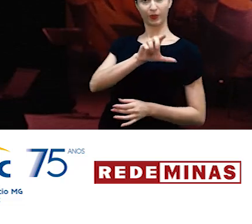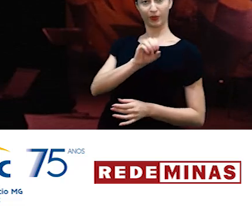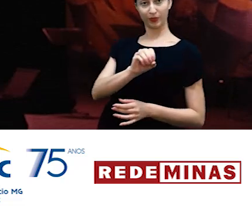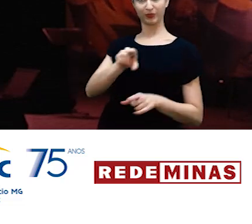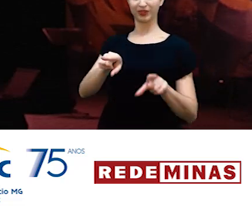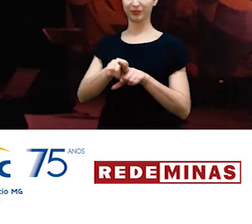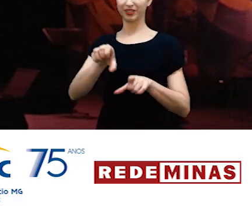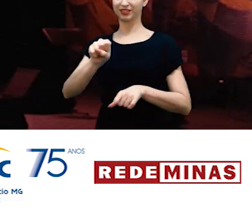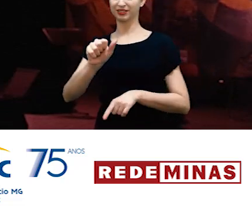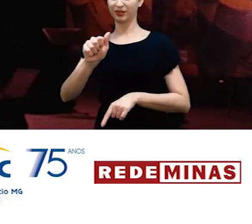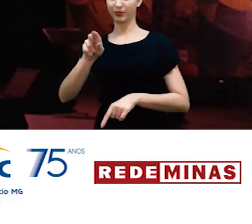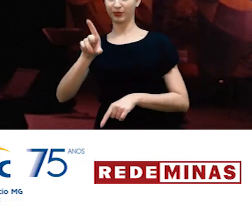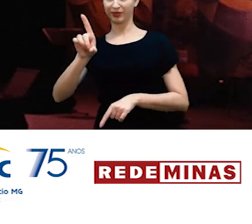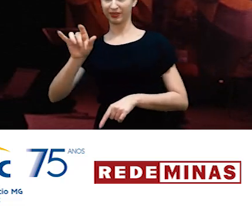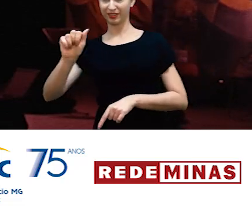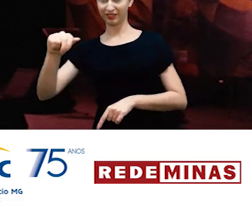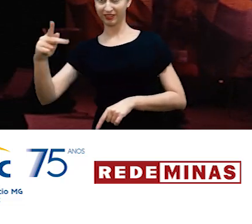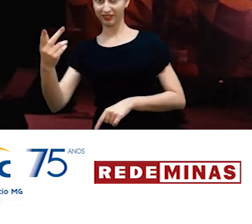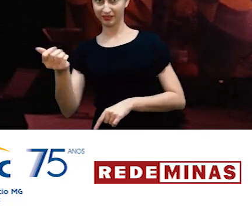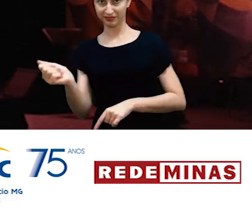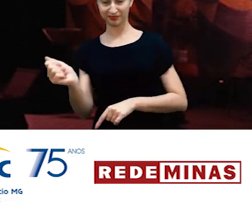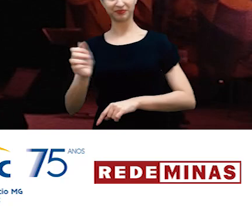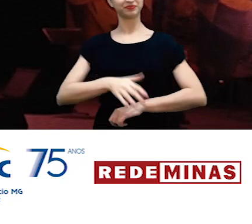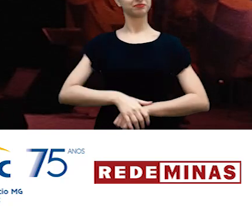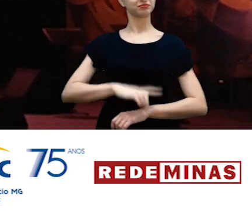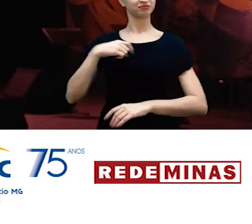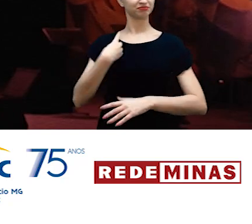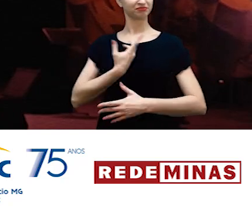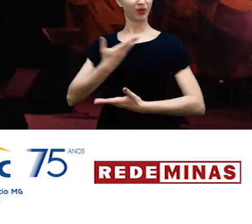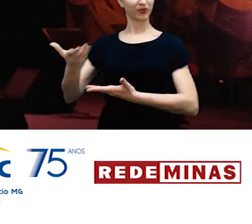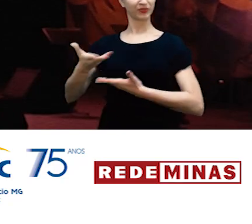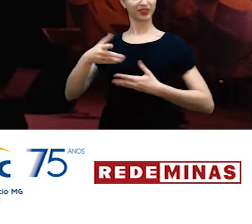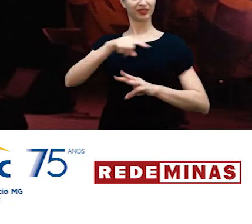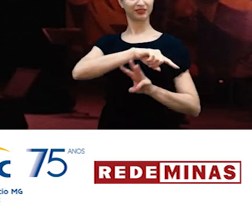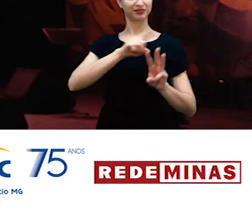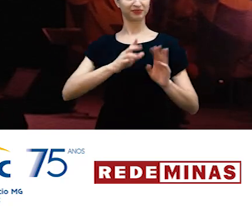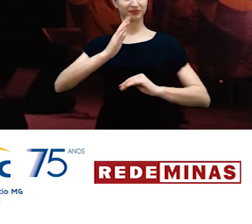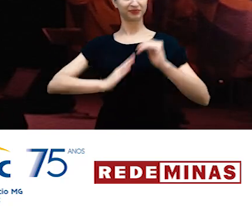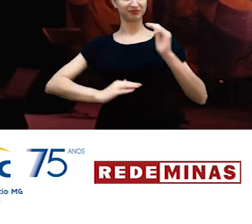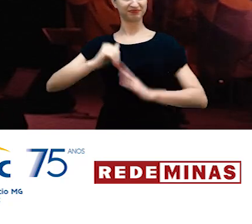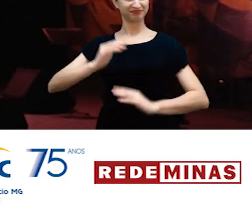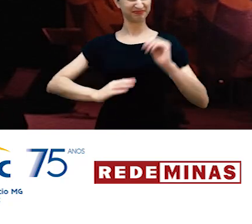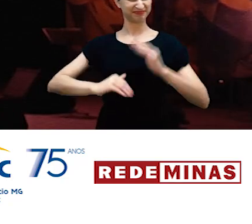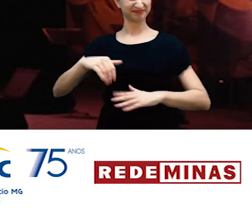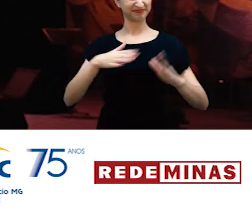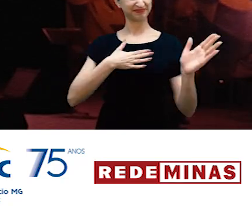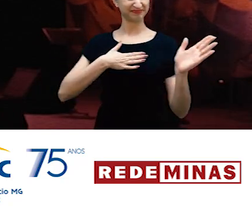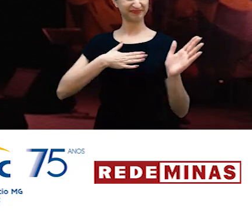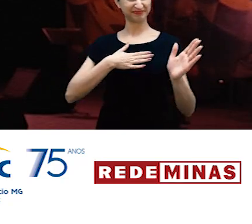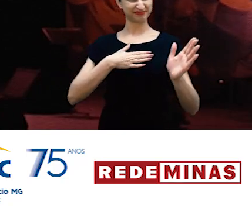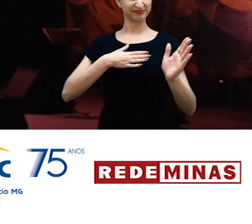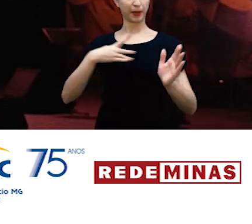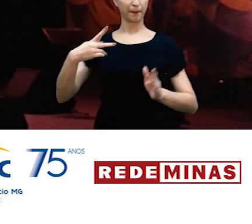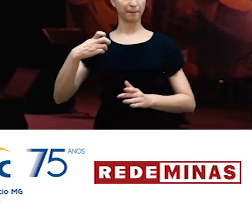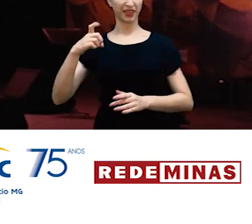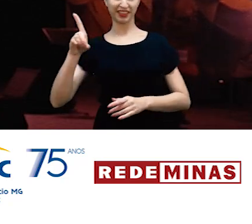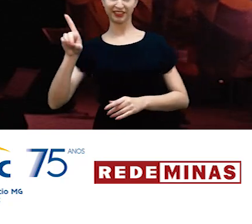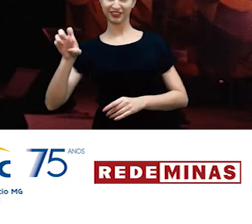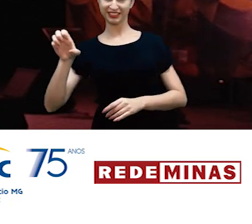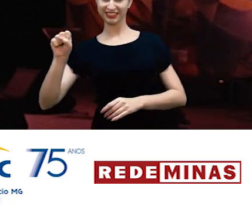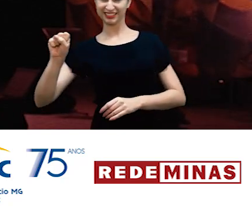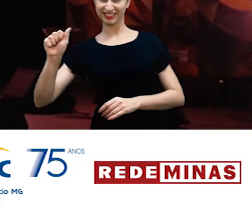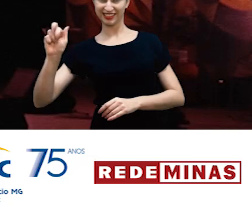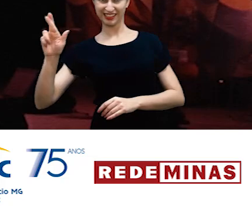Saldanha Rolim. Temos como convidados o trio Bodocó, autêntico forró pé de serra,